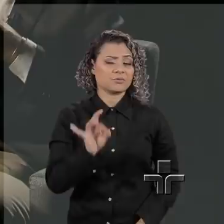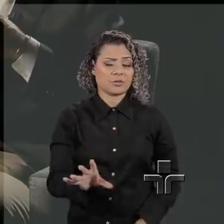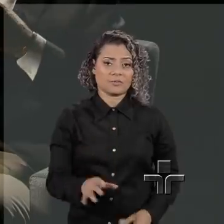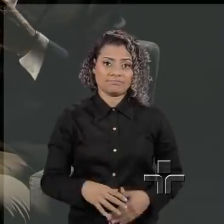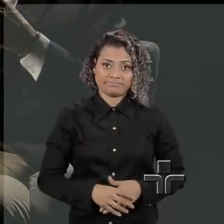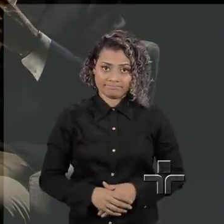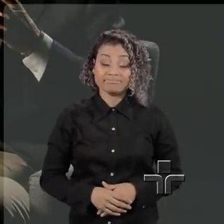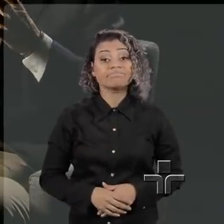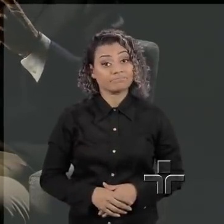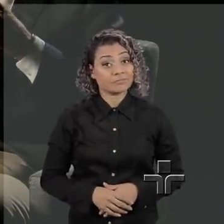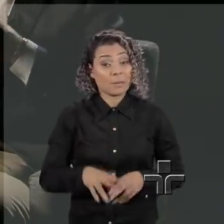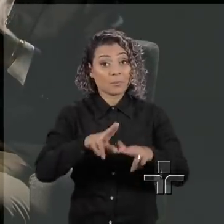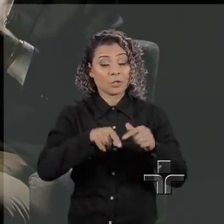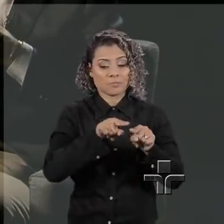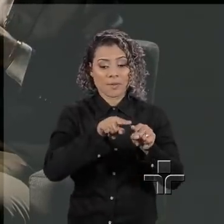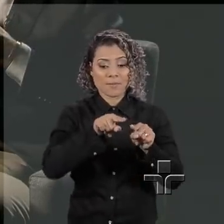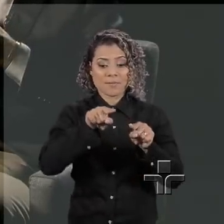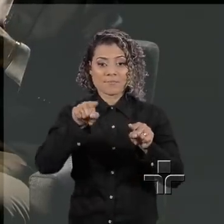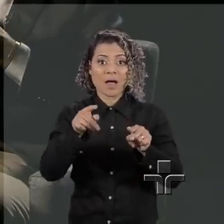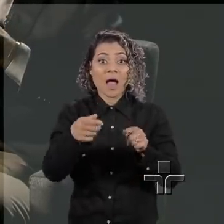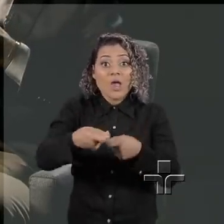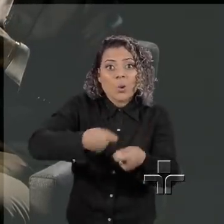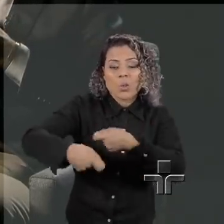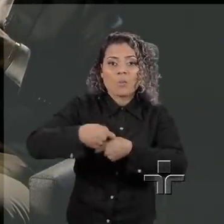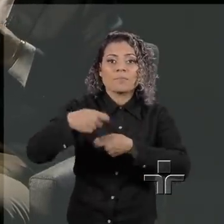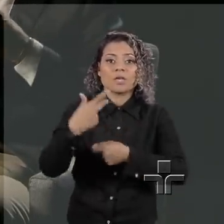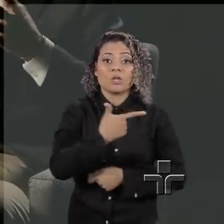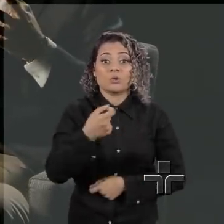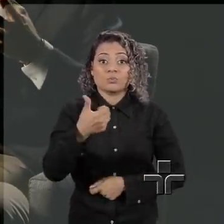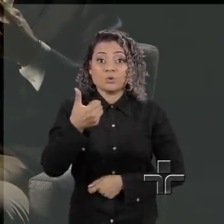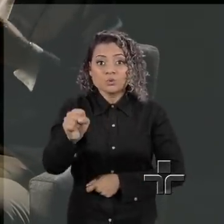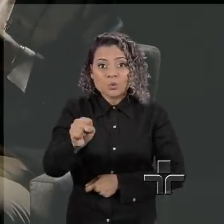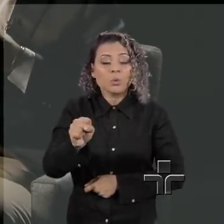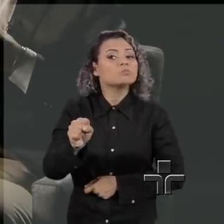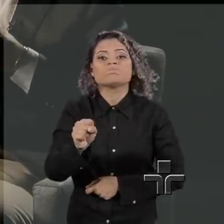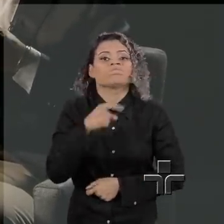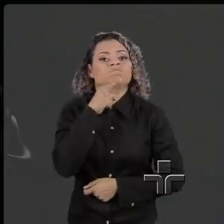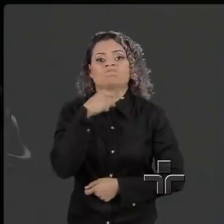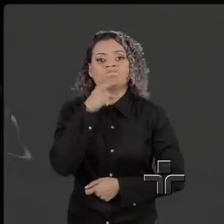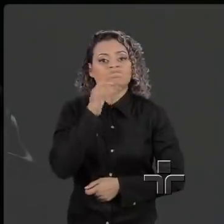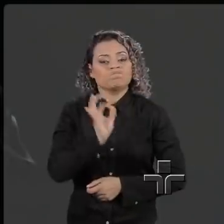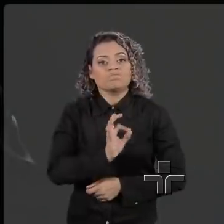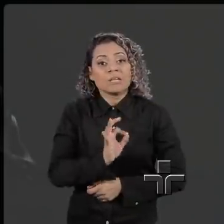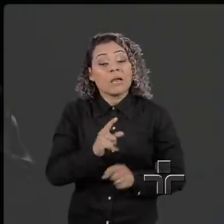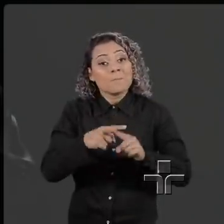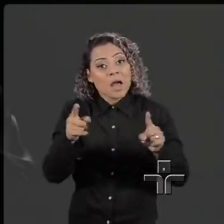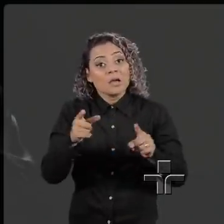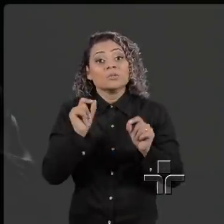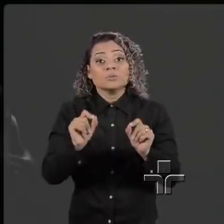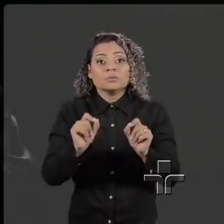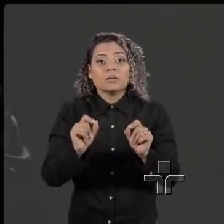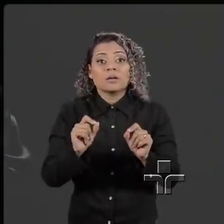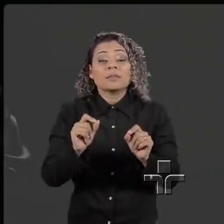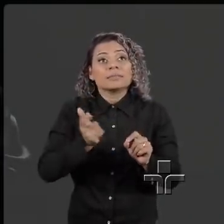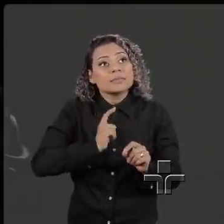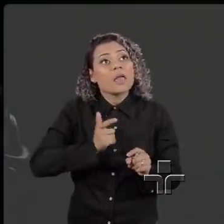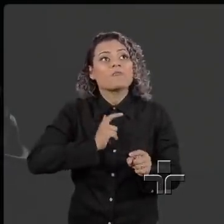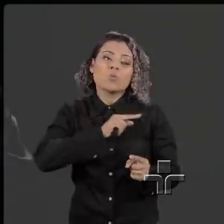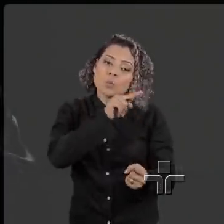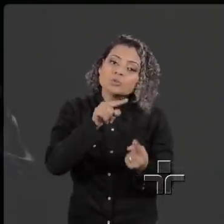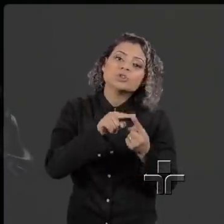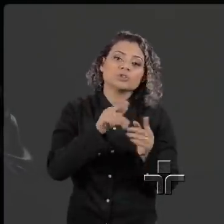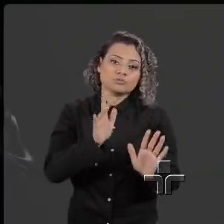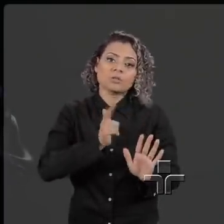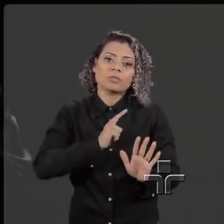1,5%. Essa recuperação econômica que em 2018 acabou não ocorrendo, teve talvez uma grande razão,